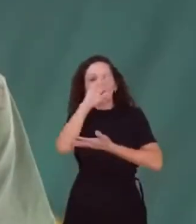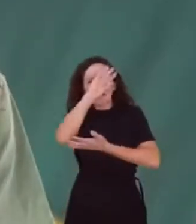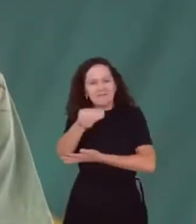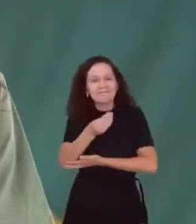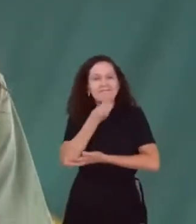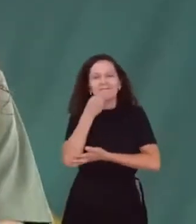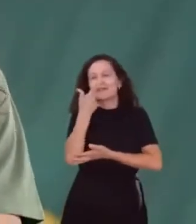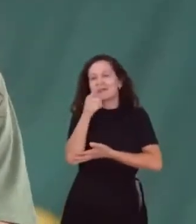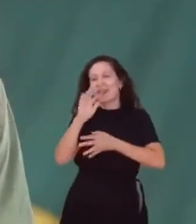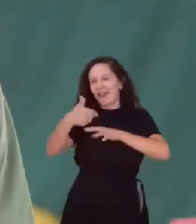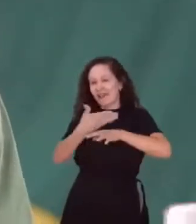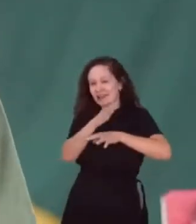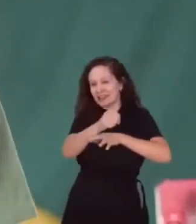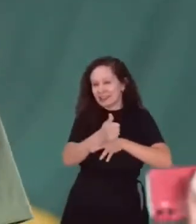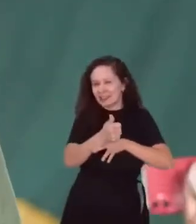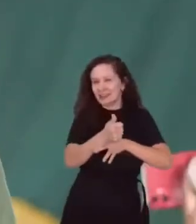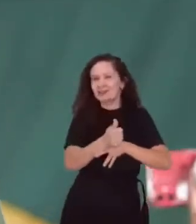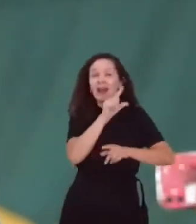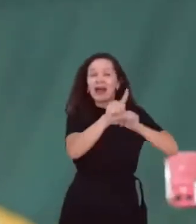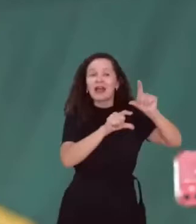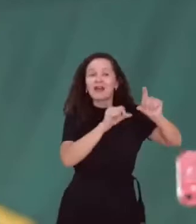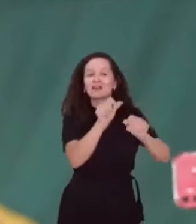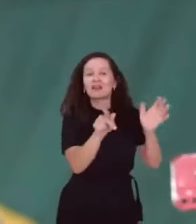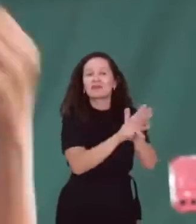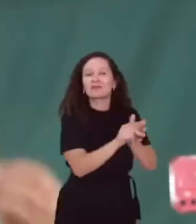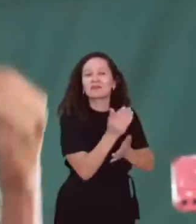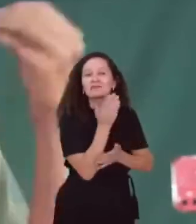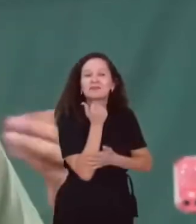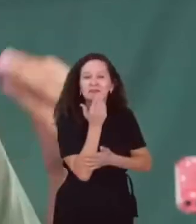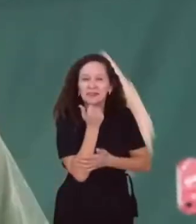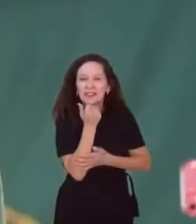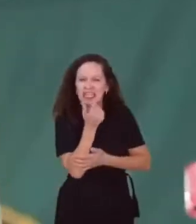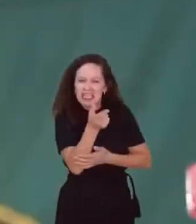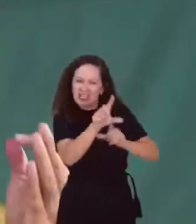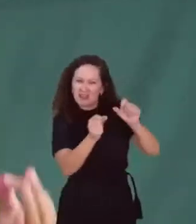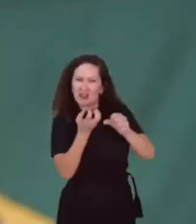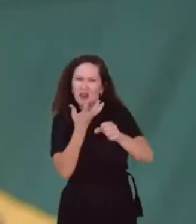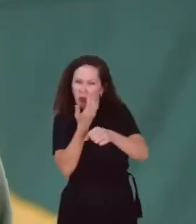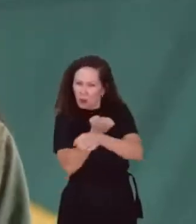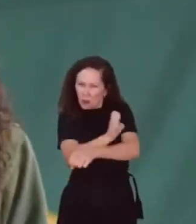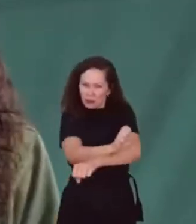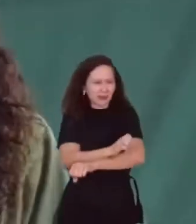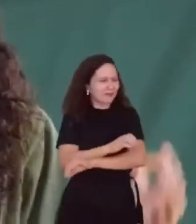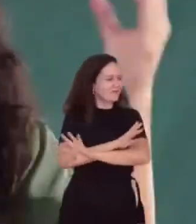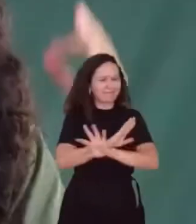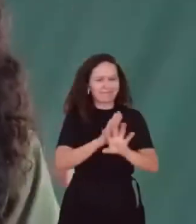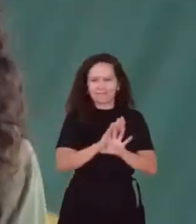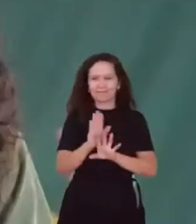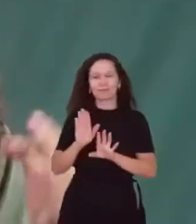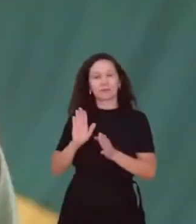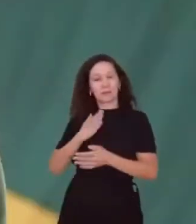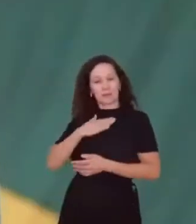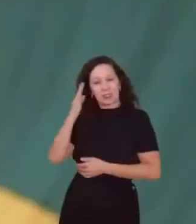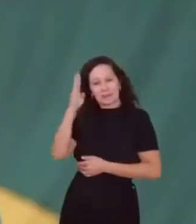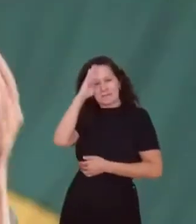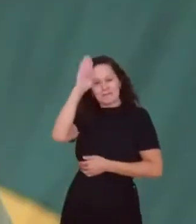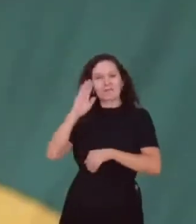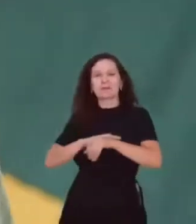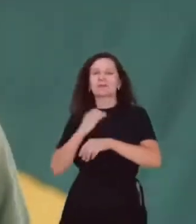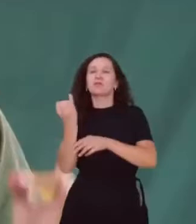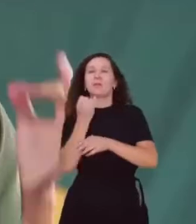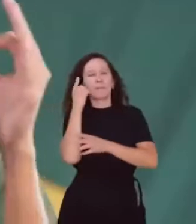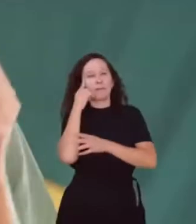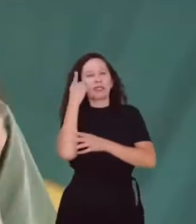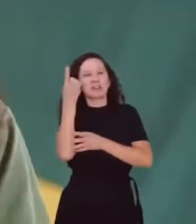uma escolha dessas. Então, eu acho fundamental a gente pensar no combate à fome